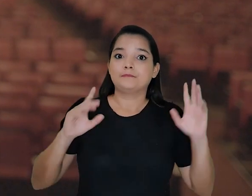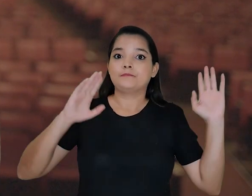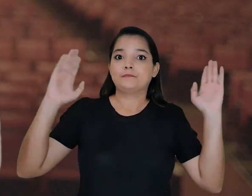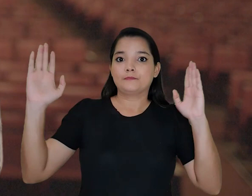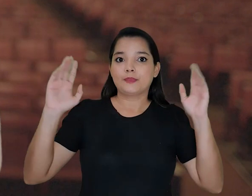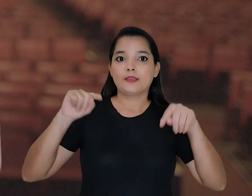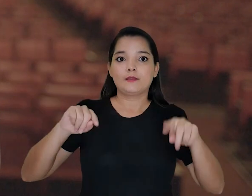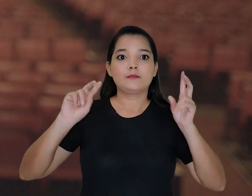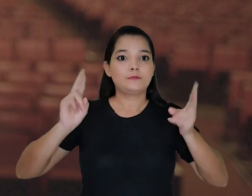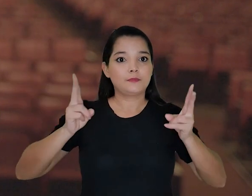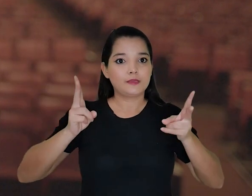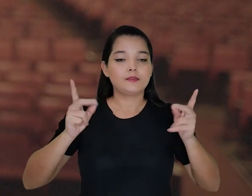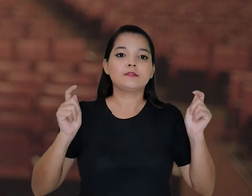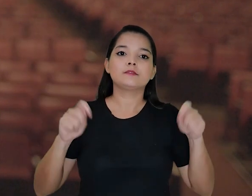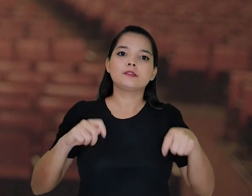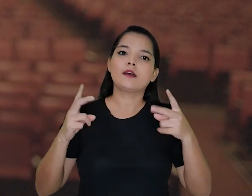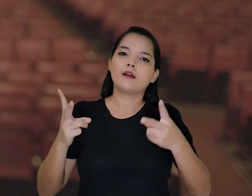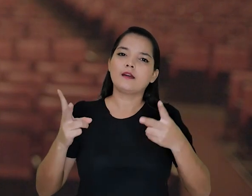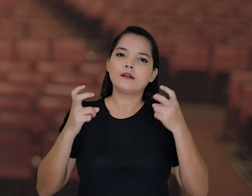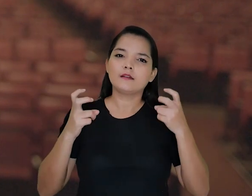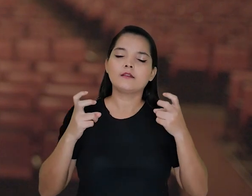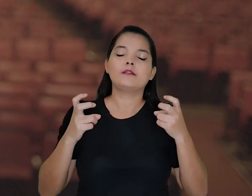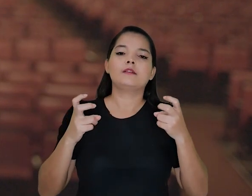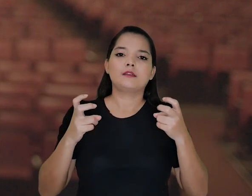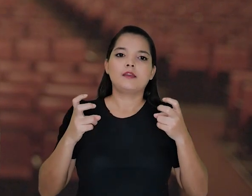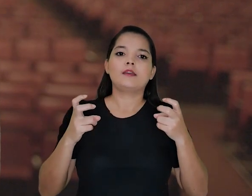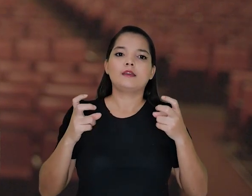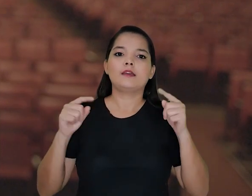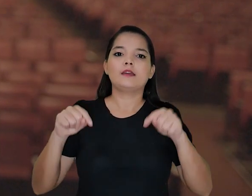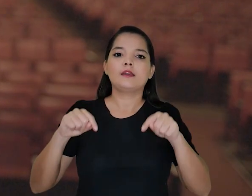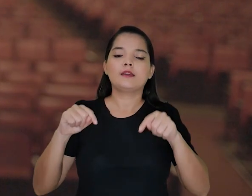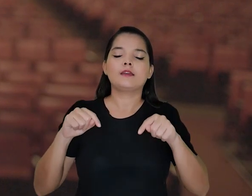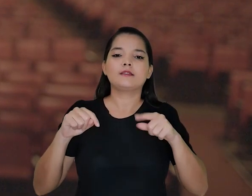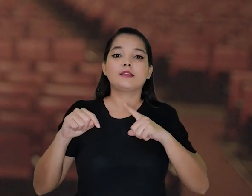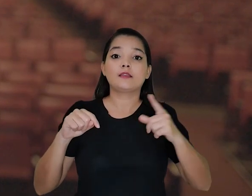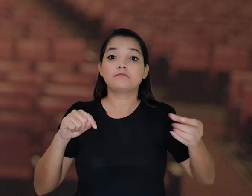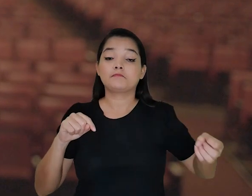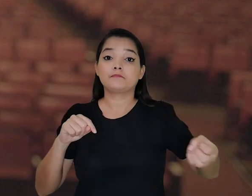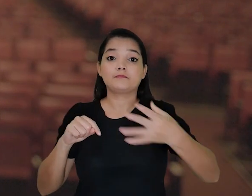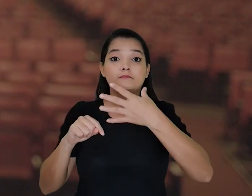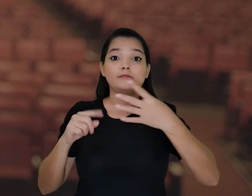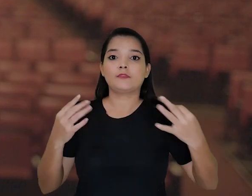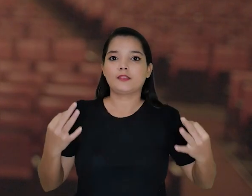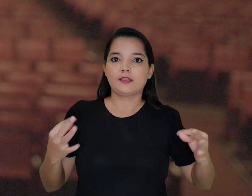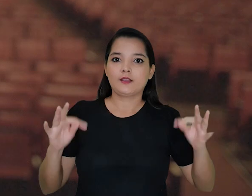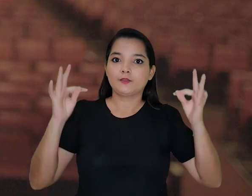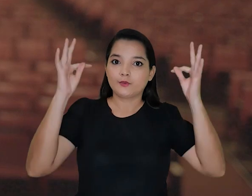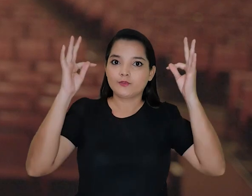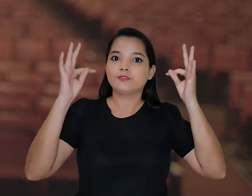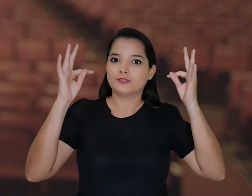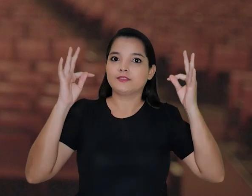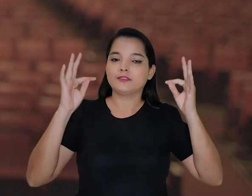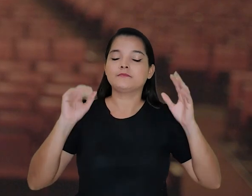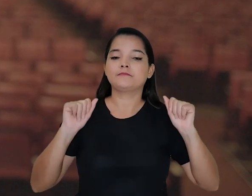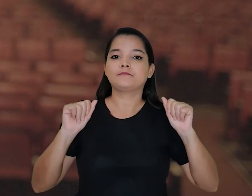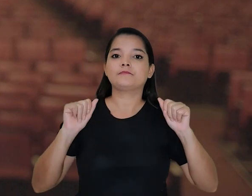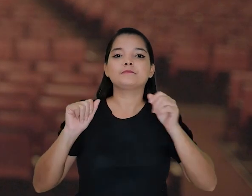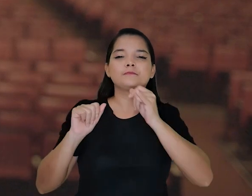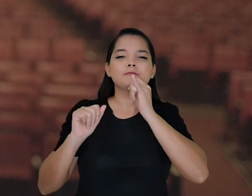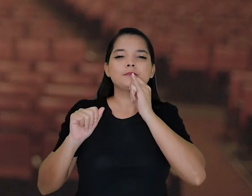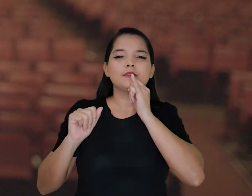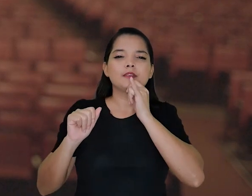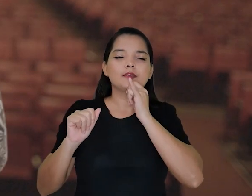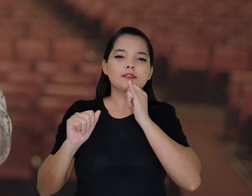período nós vamos ver então eh uma grande inovação tecnológica sendo feita por